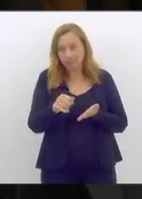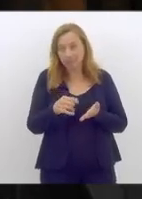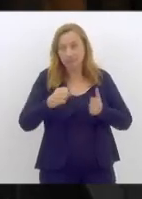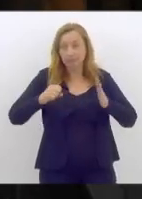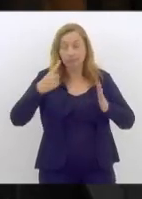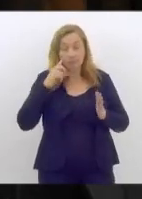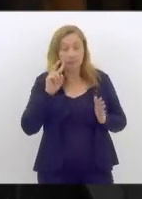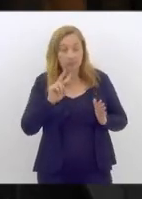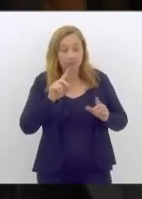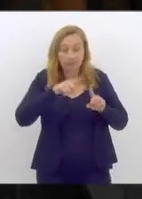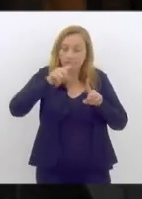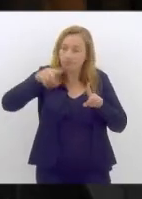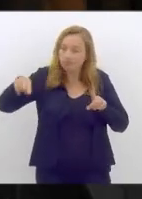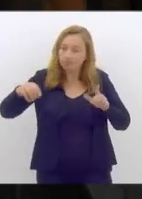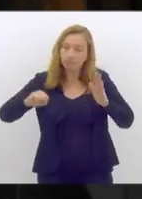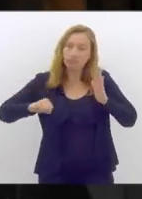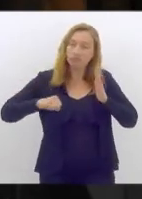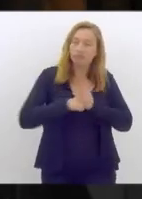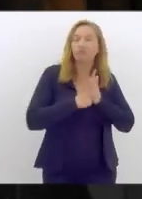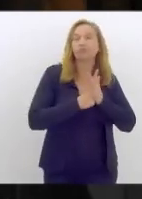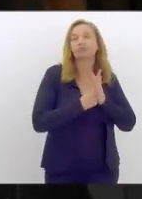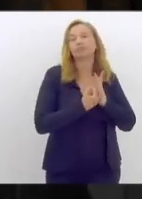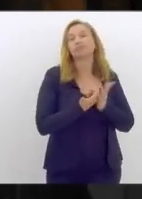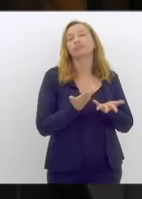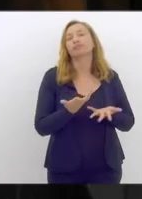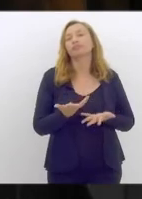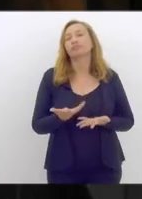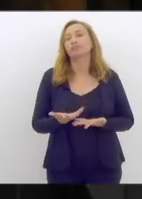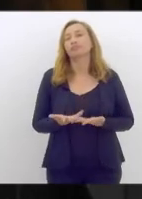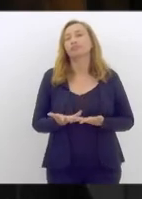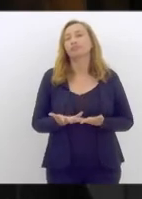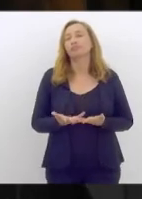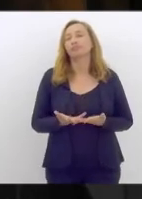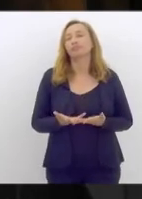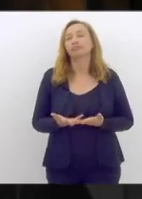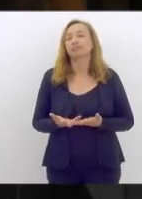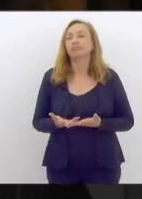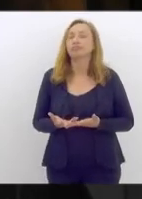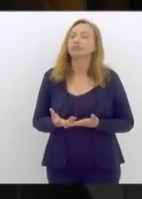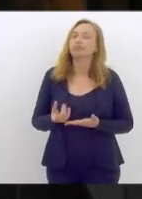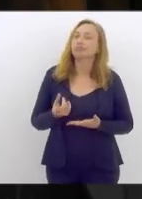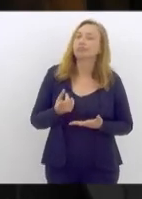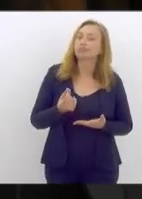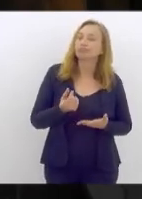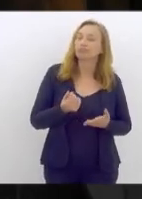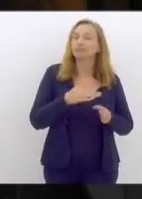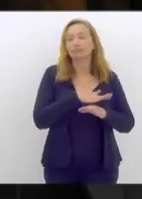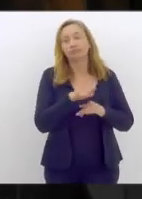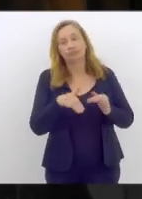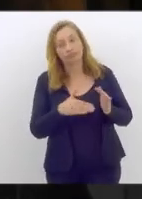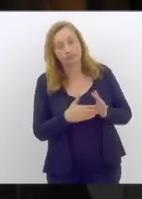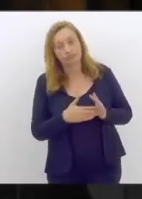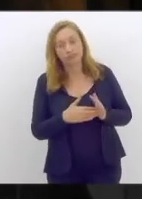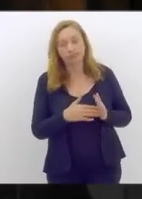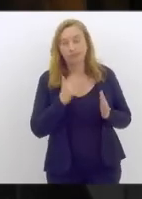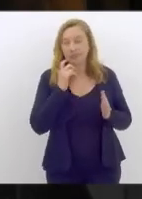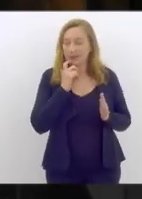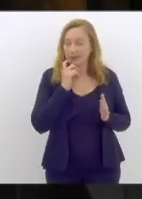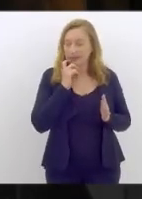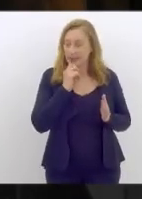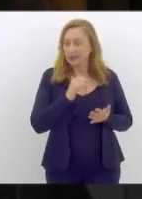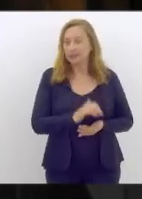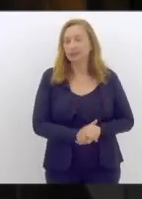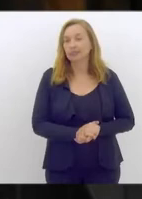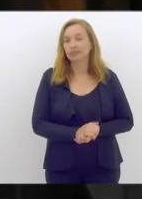impactos de renúncias de receita no